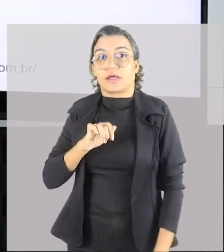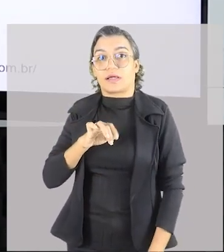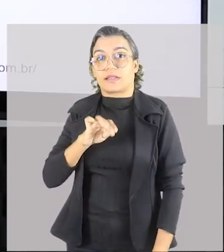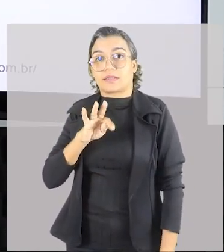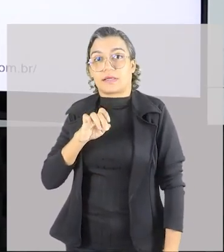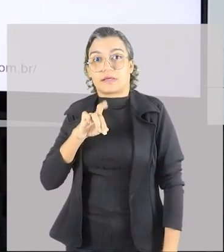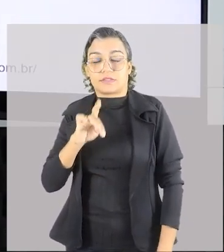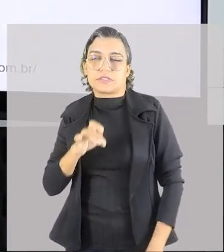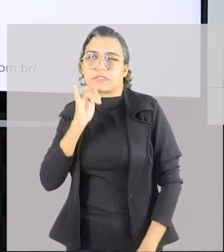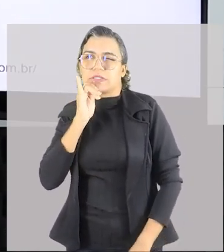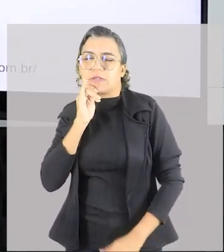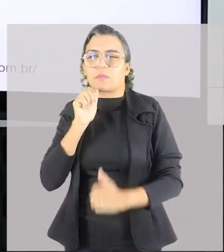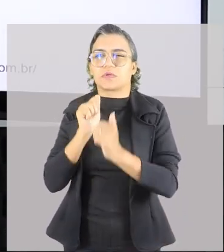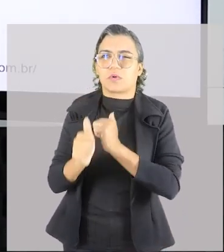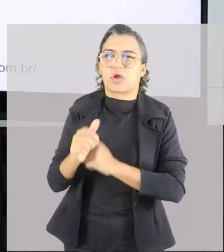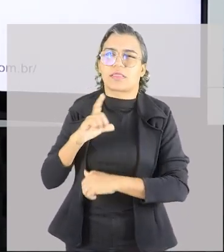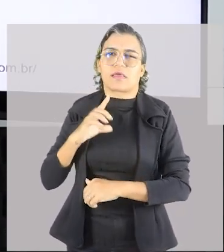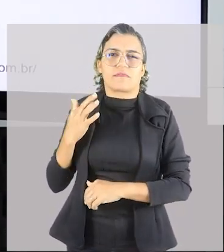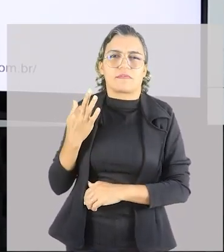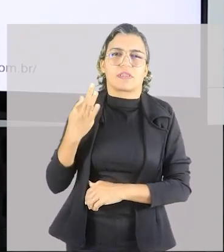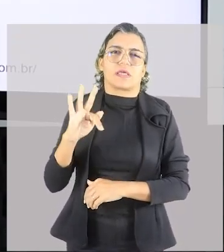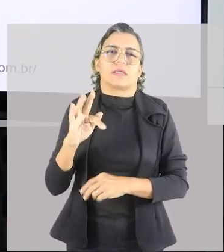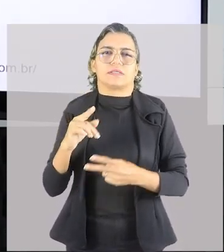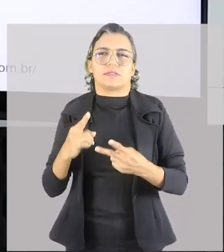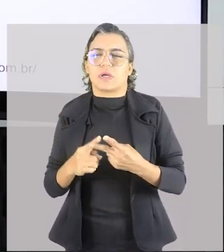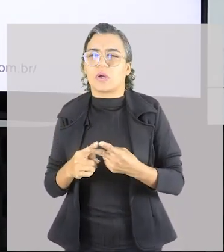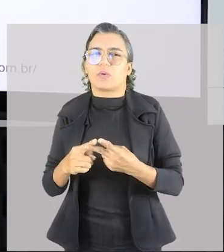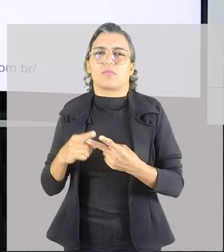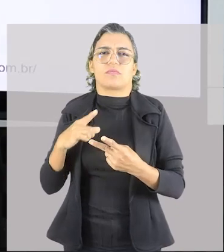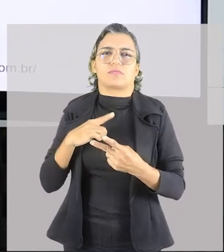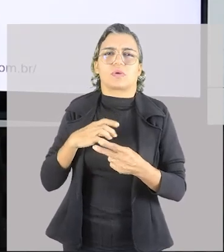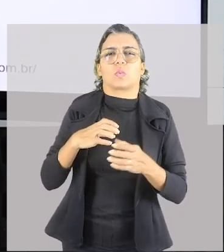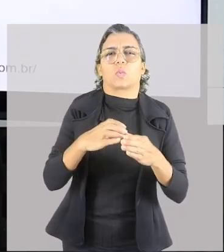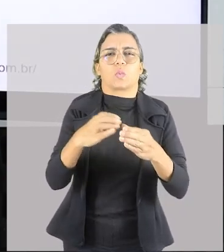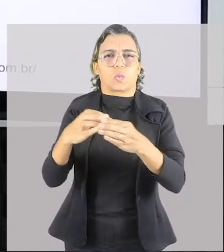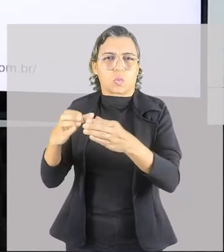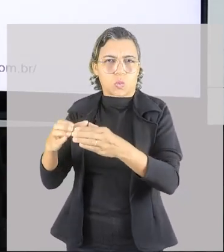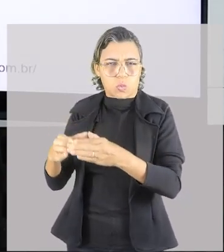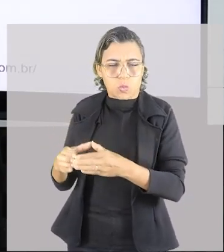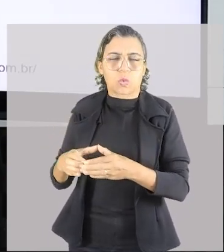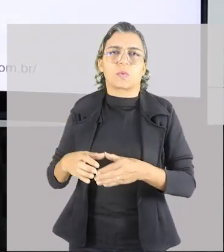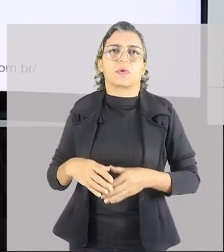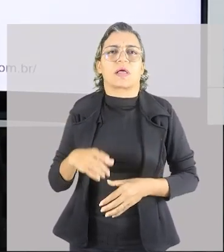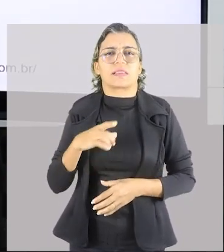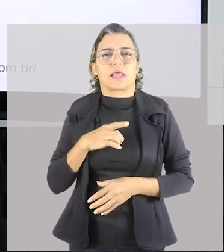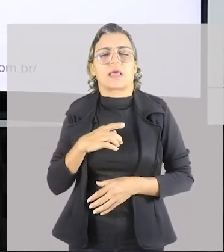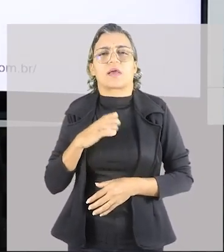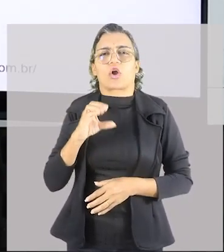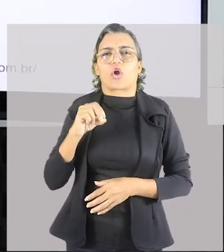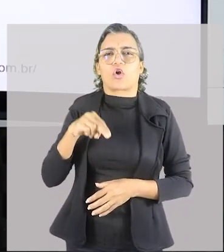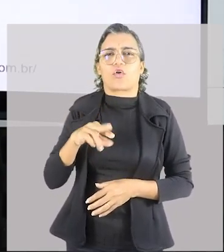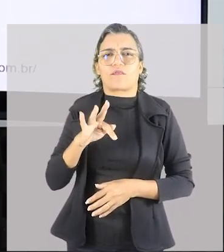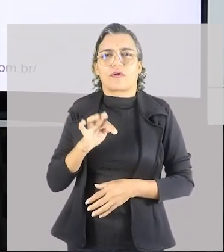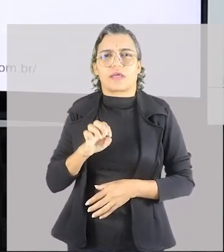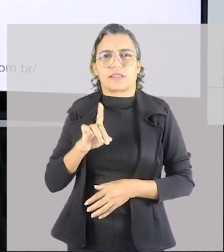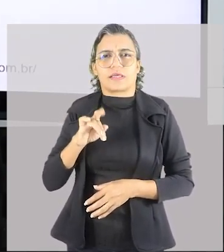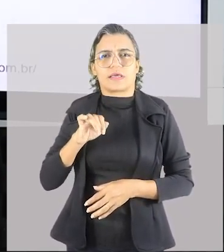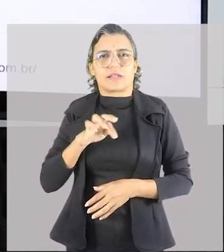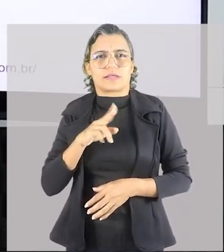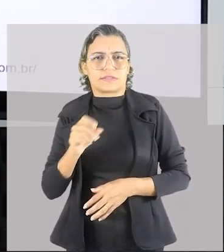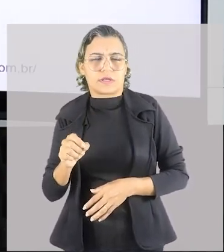ter confederação, ele vai ter a federação, tá? Ele vai ter vários órgãos que